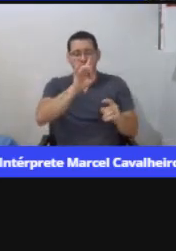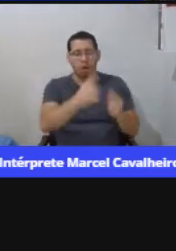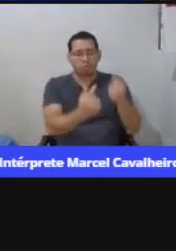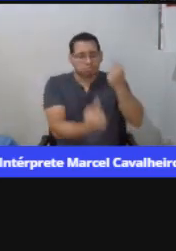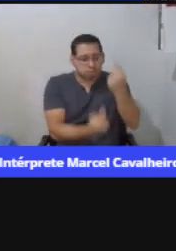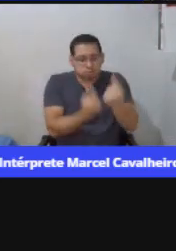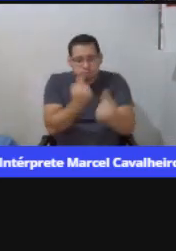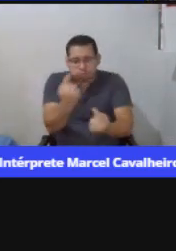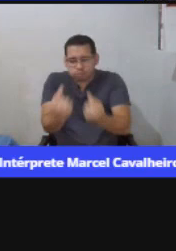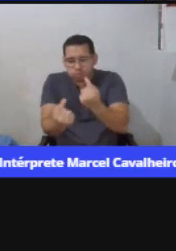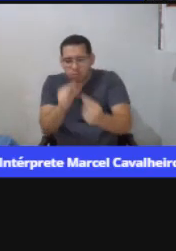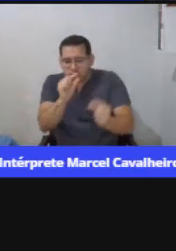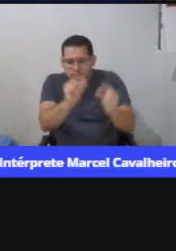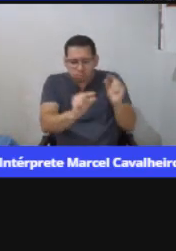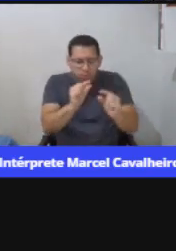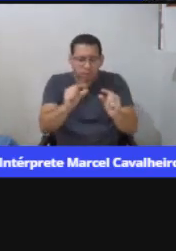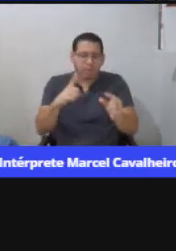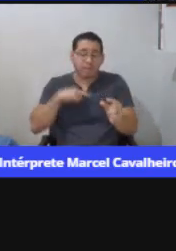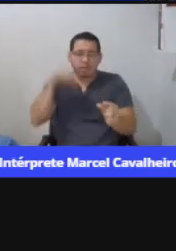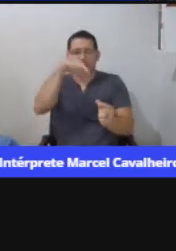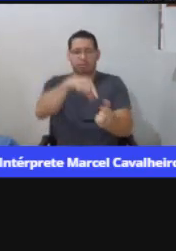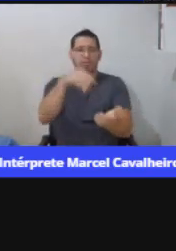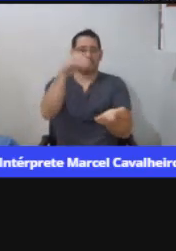habilidades estão no documento